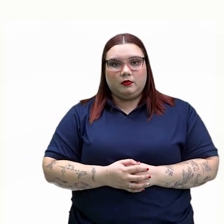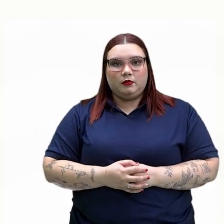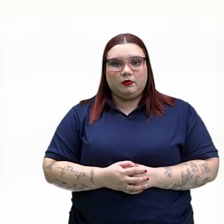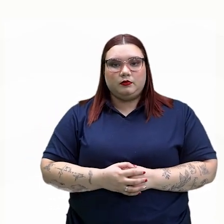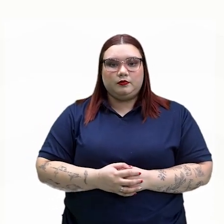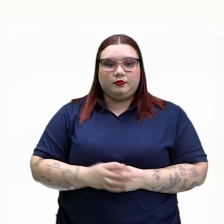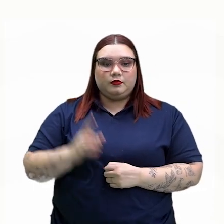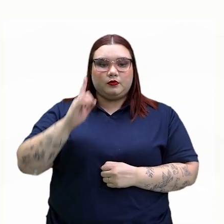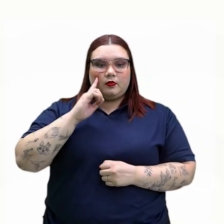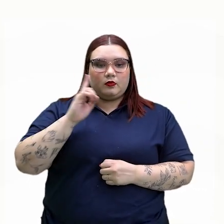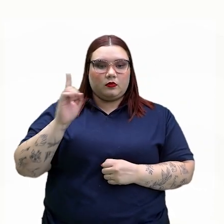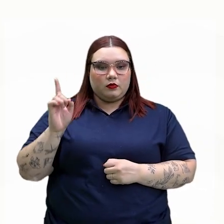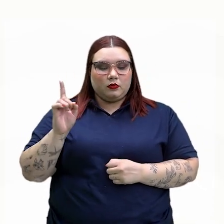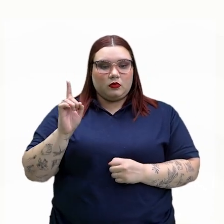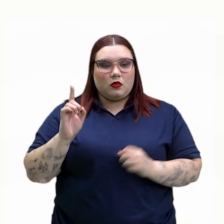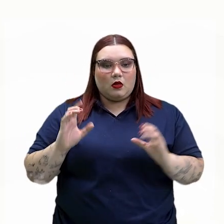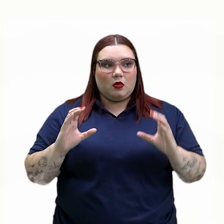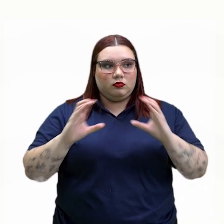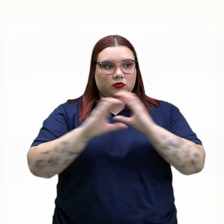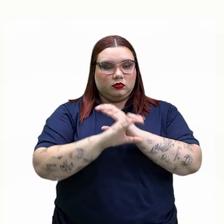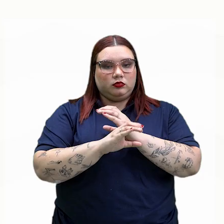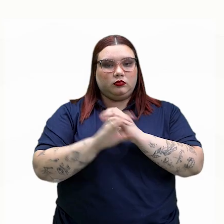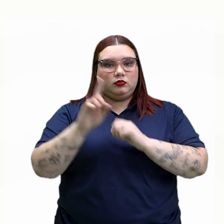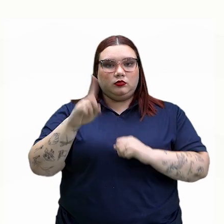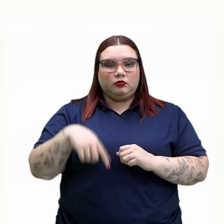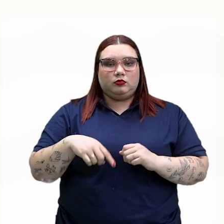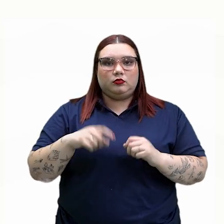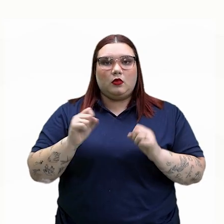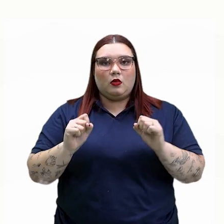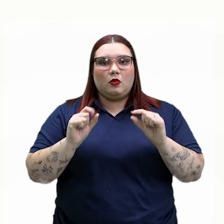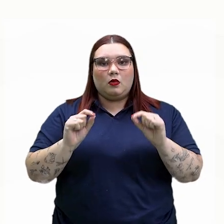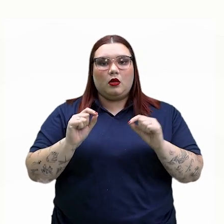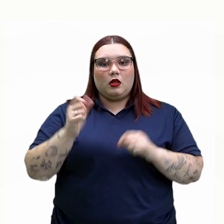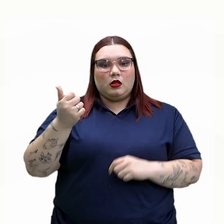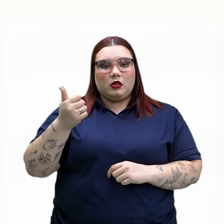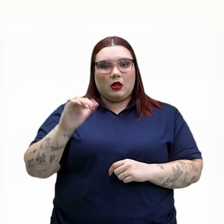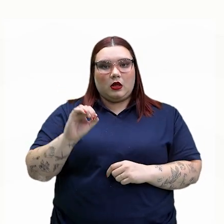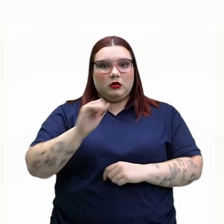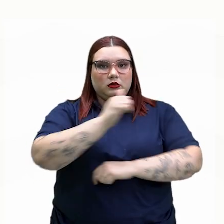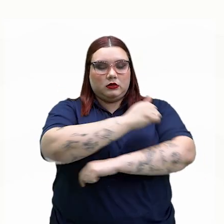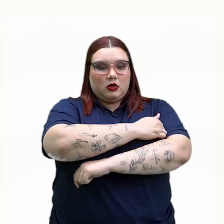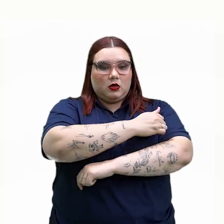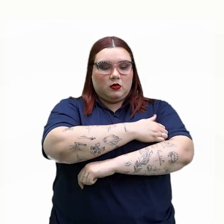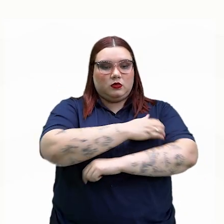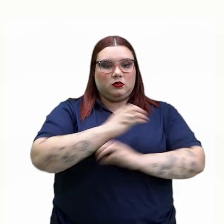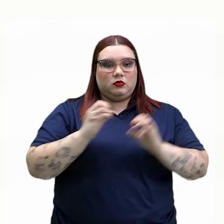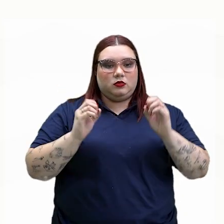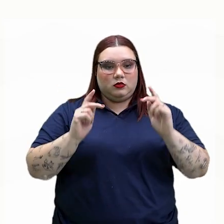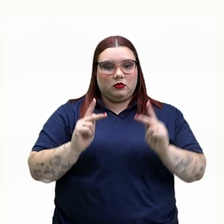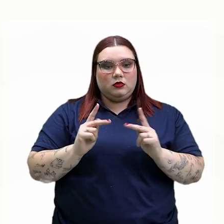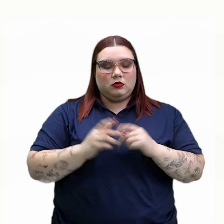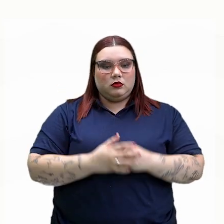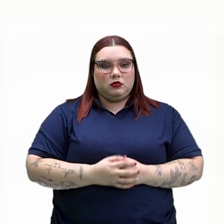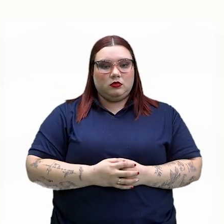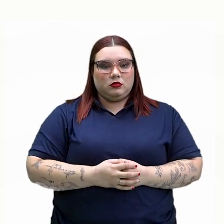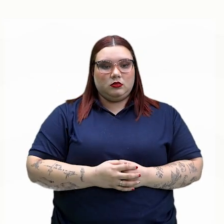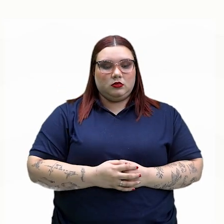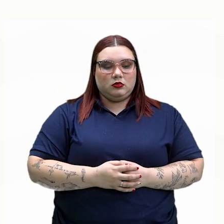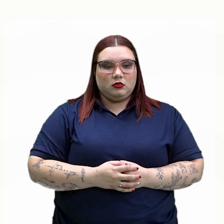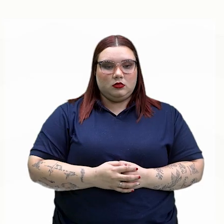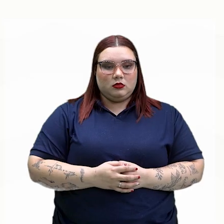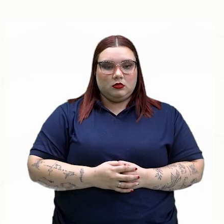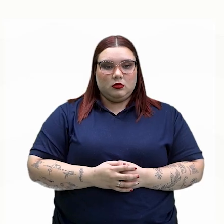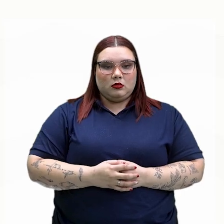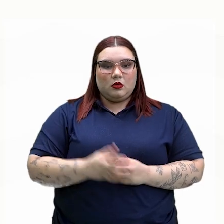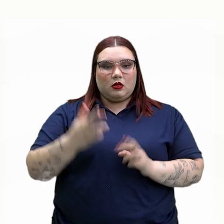nesse caso, o meu total vai ser o total de 10 alunos, ok? Então, ó, 10